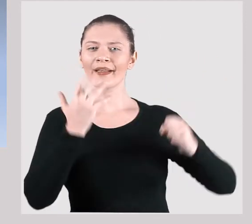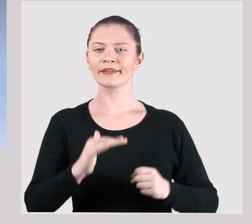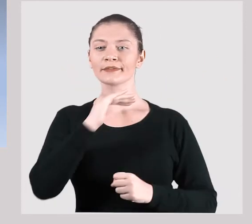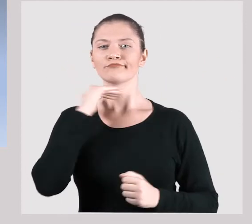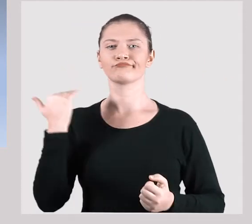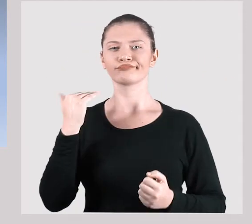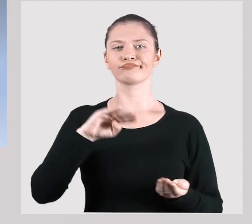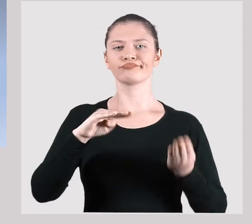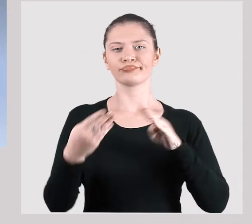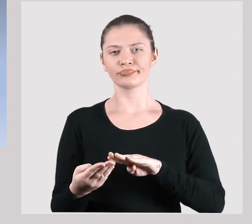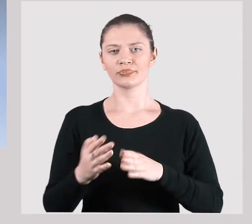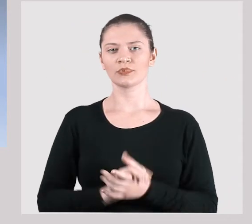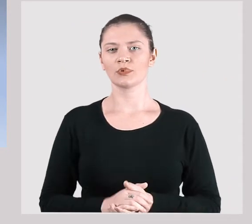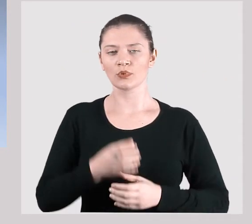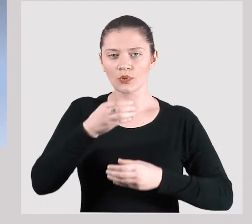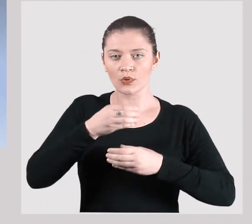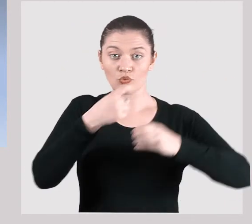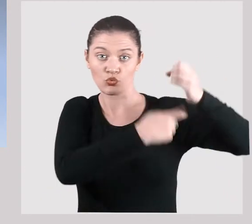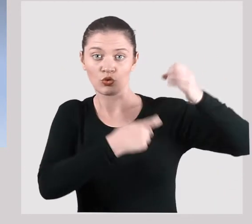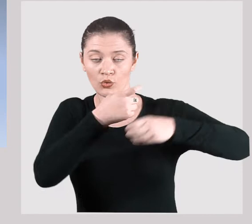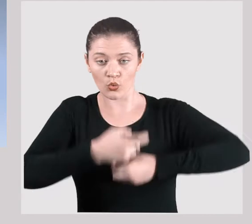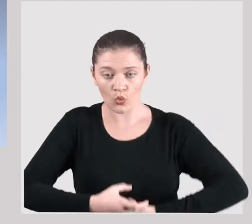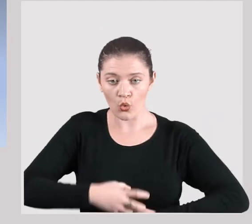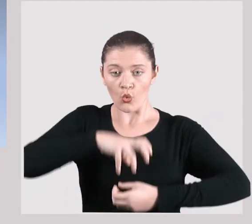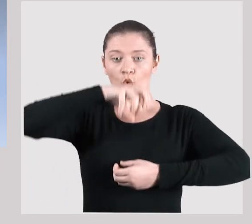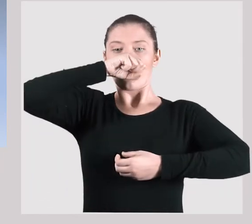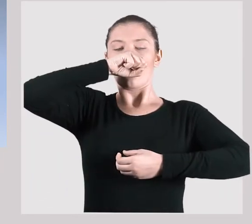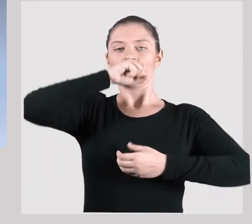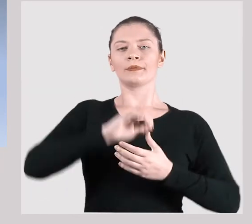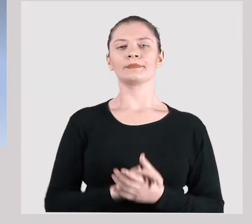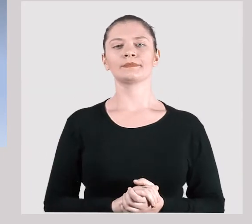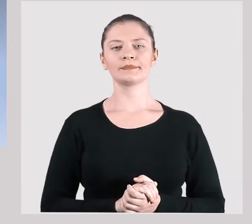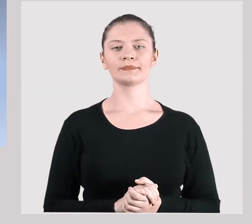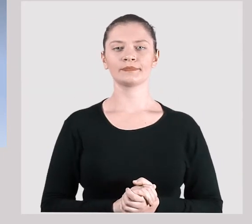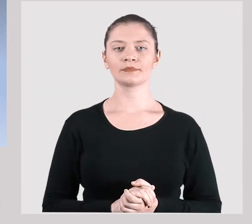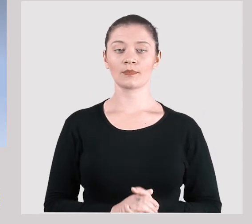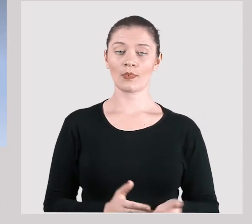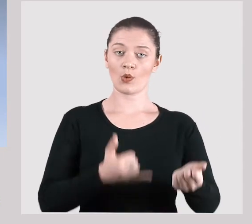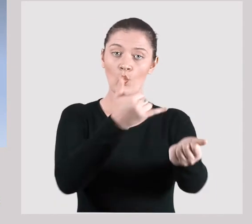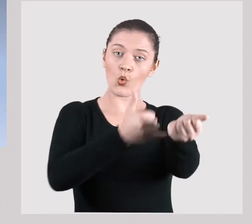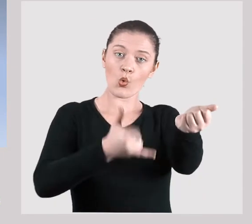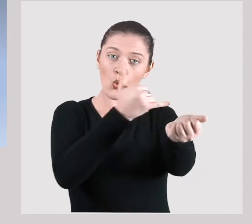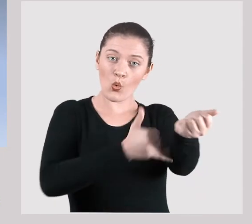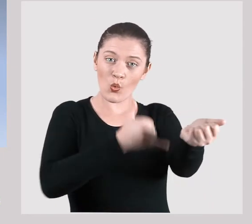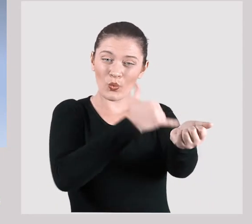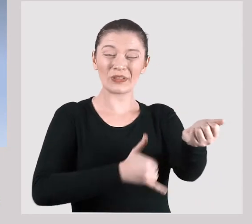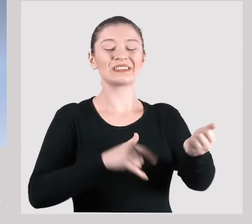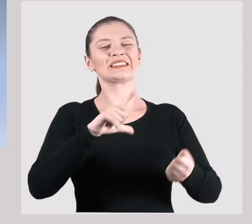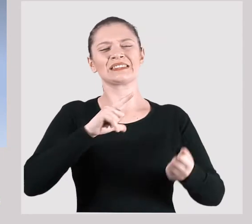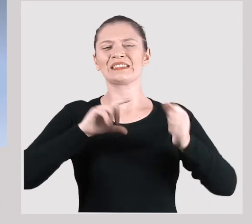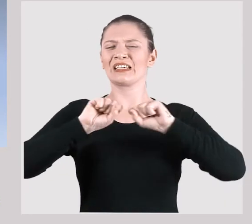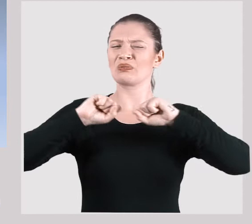esse desafio de aspirar desodorante. Né? Então, o cutting, que é se cortar, existem vários fóruns